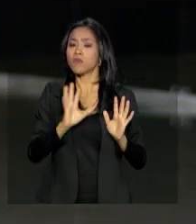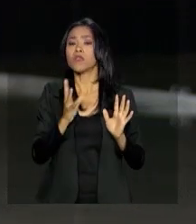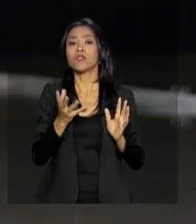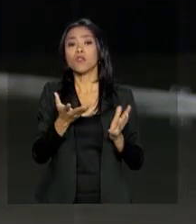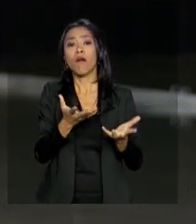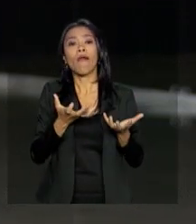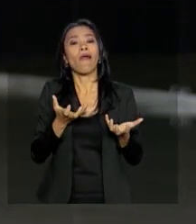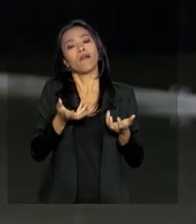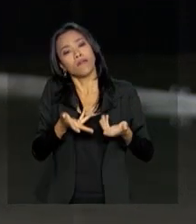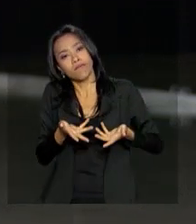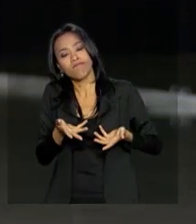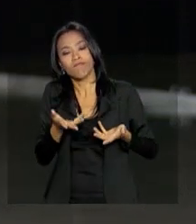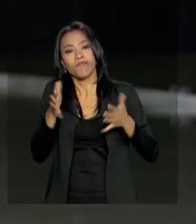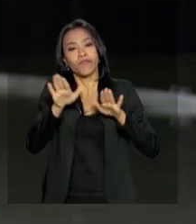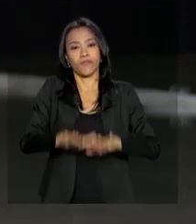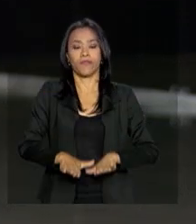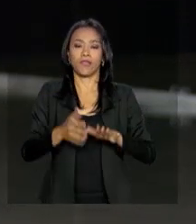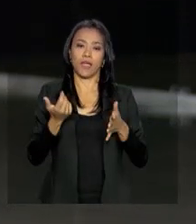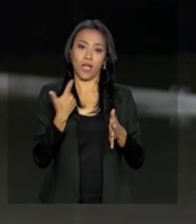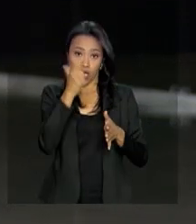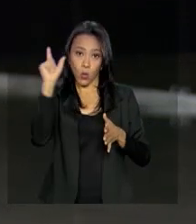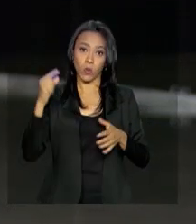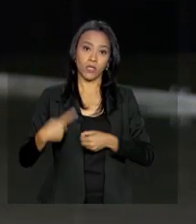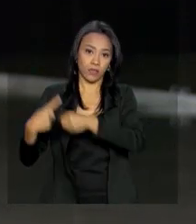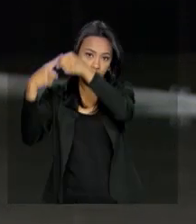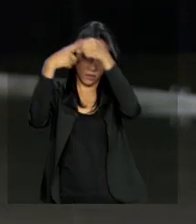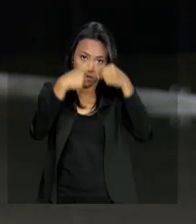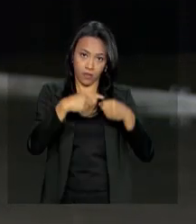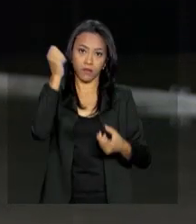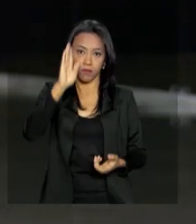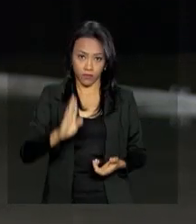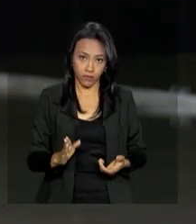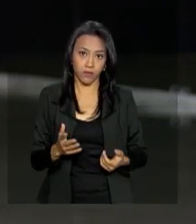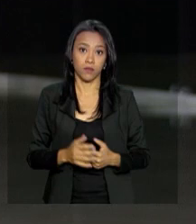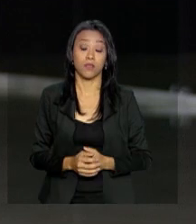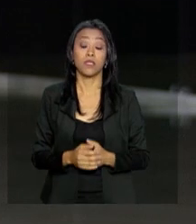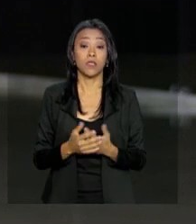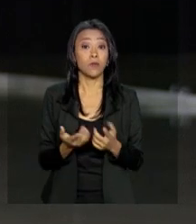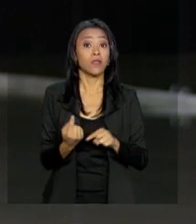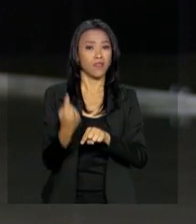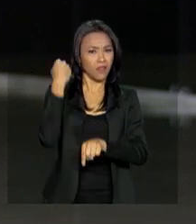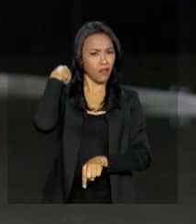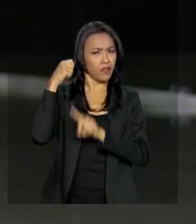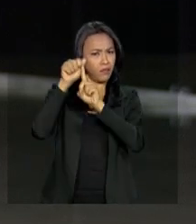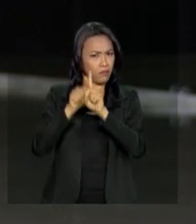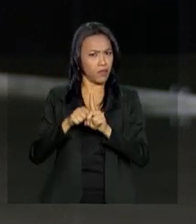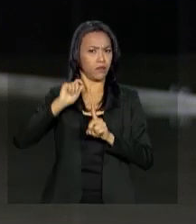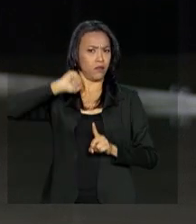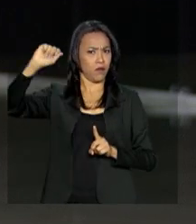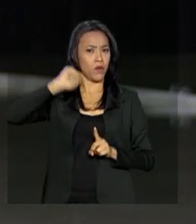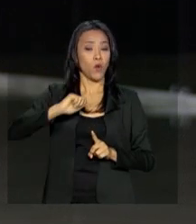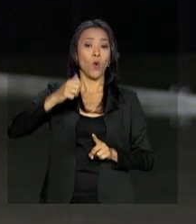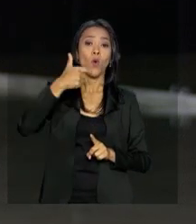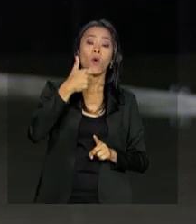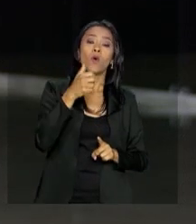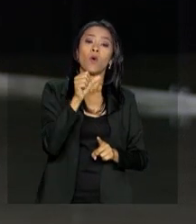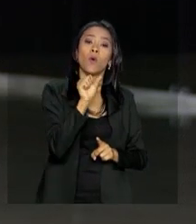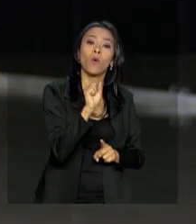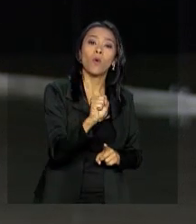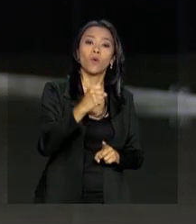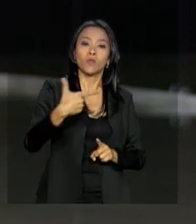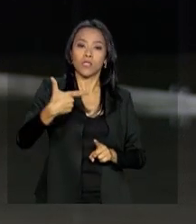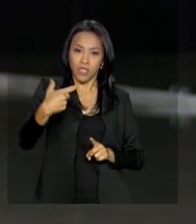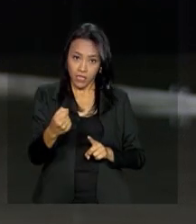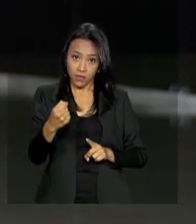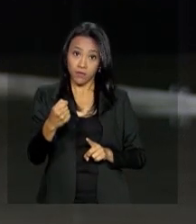venezuelanos que querem residir em outras cidades brasileiras desde abril 820 venezuelano já